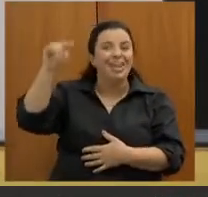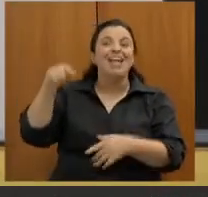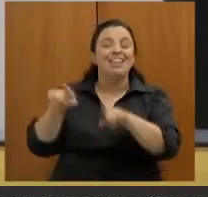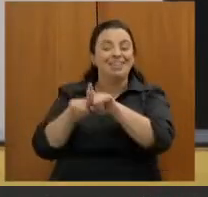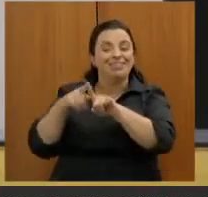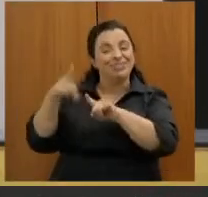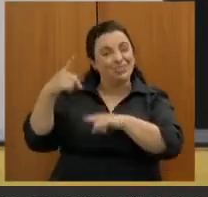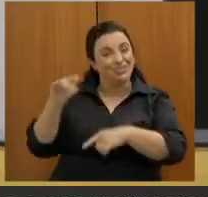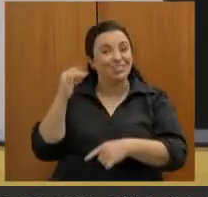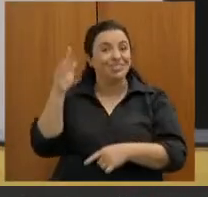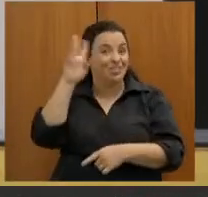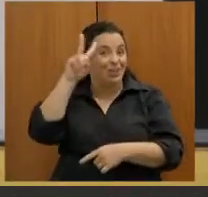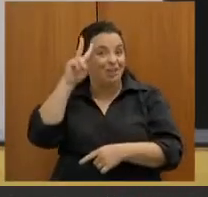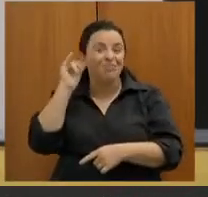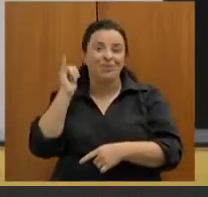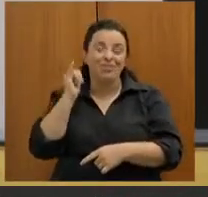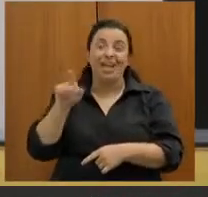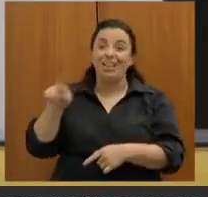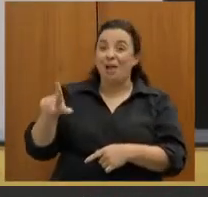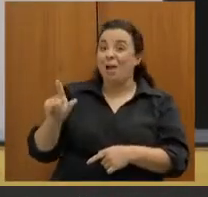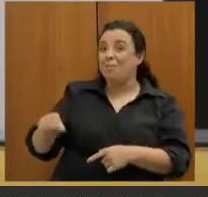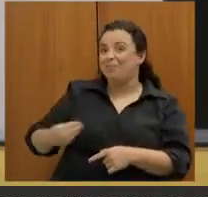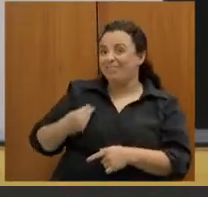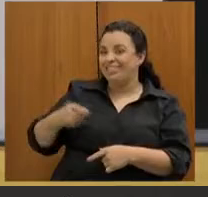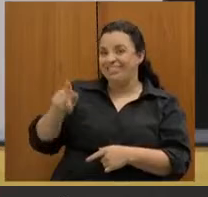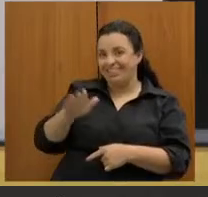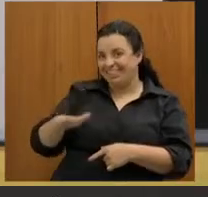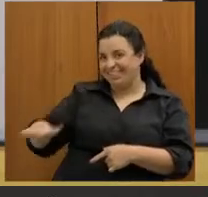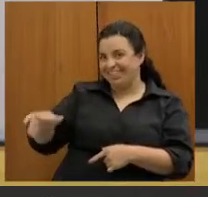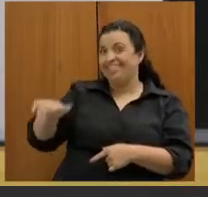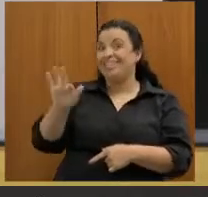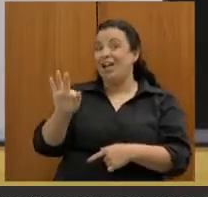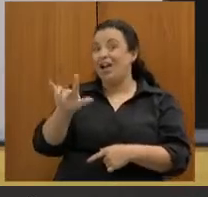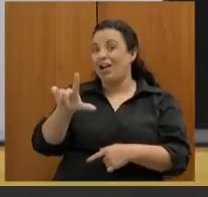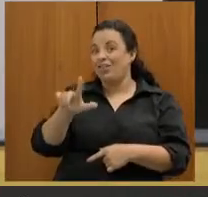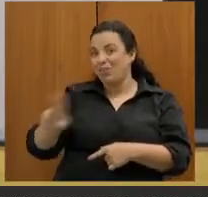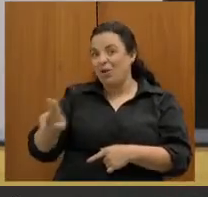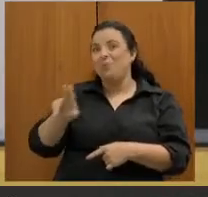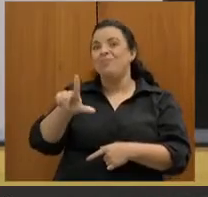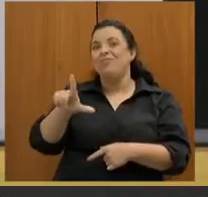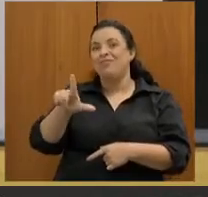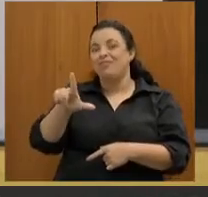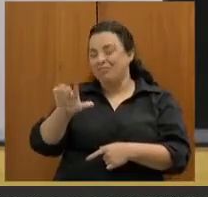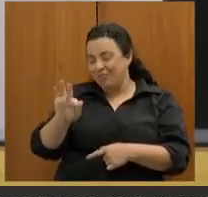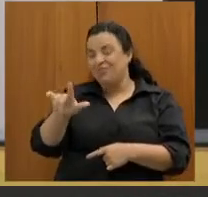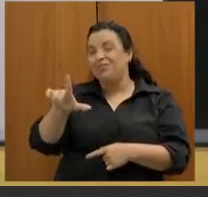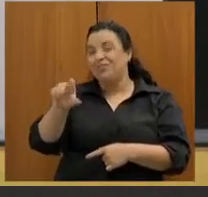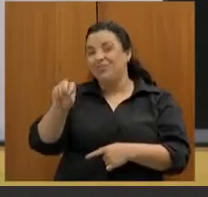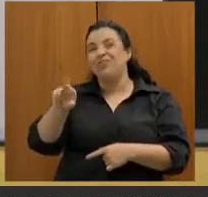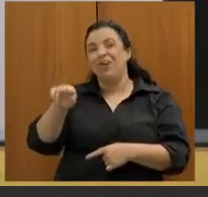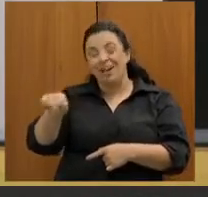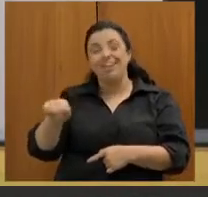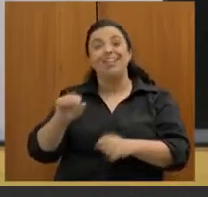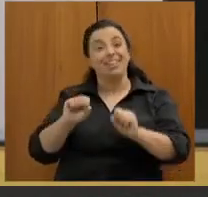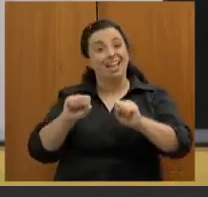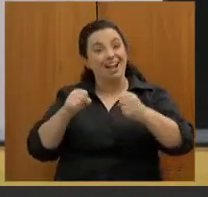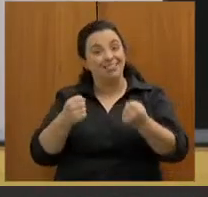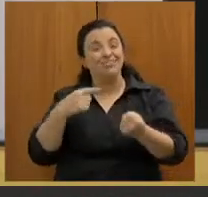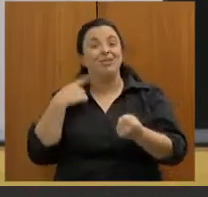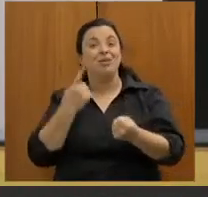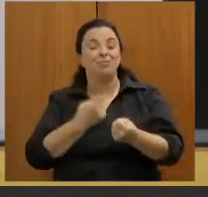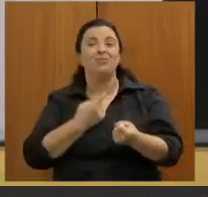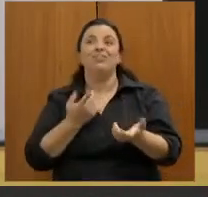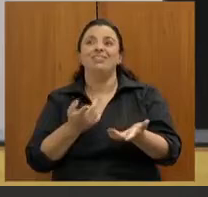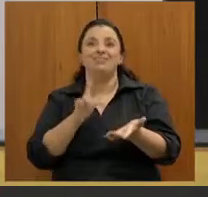nos contar com a presença da flora só reafirma a nossa responsabilidade e intensifica o